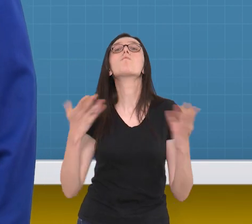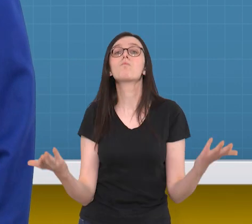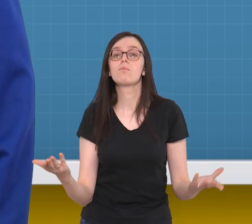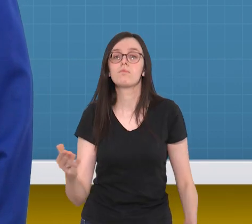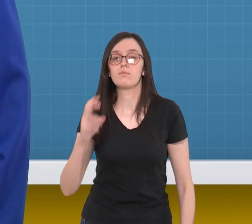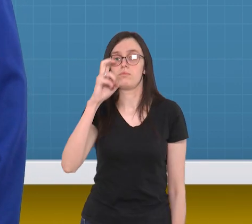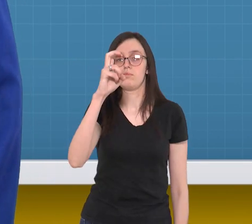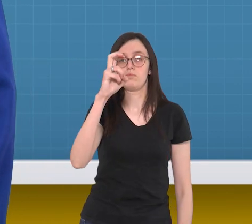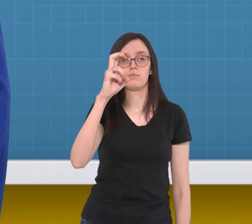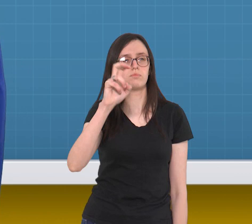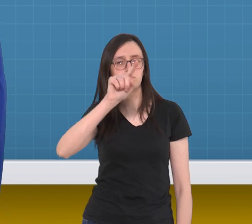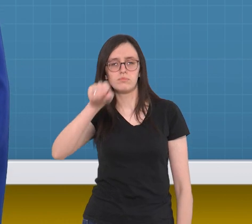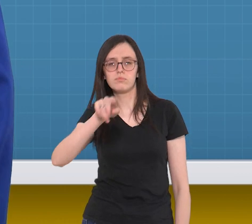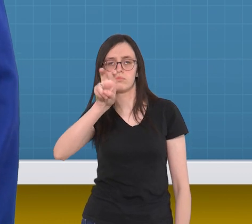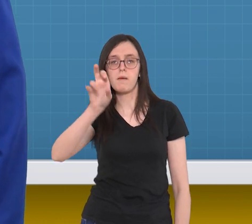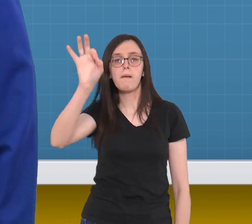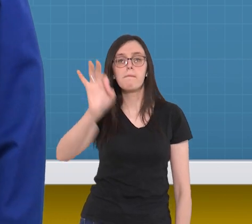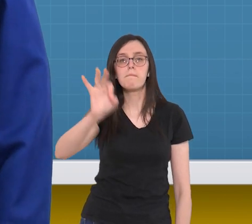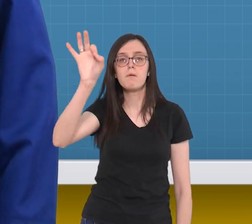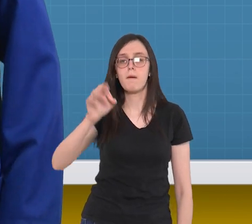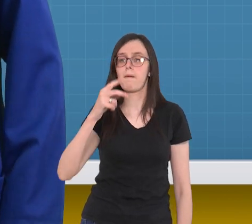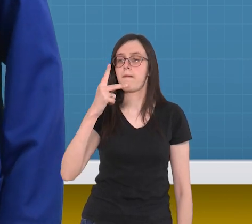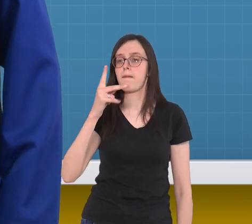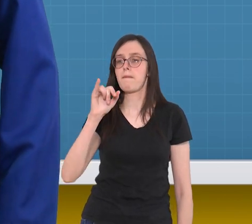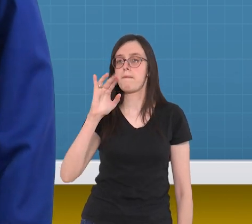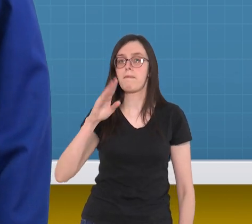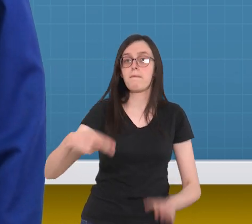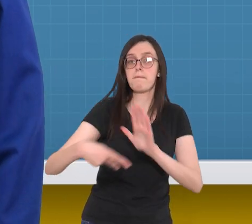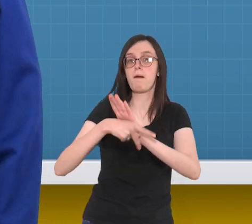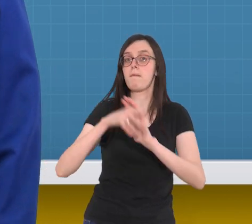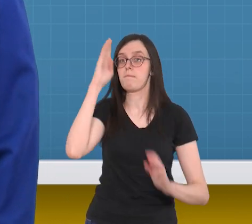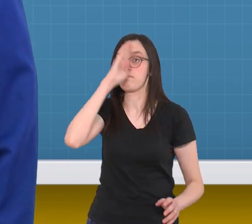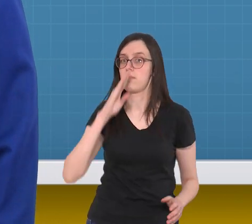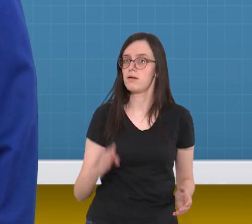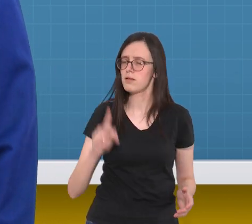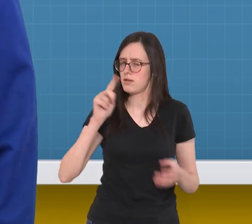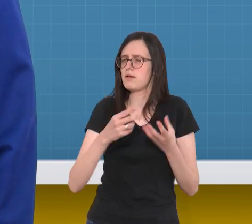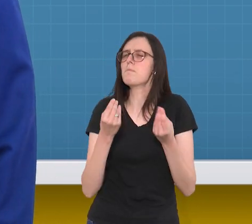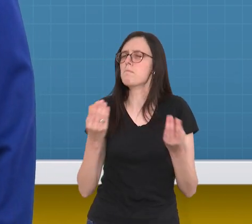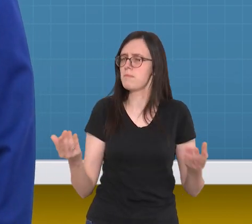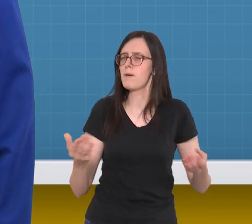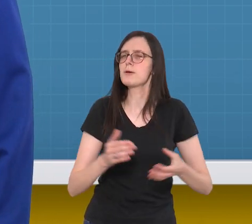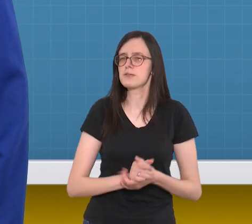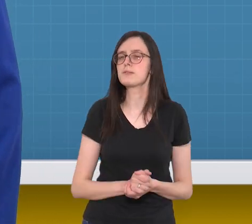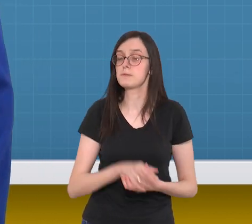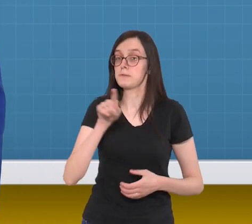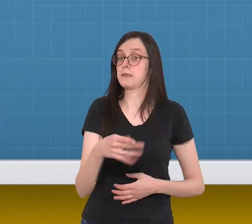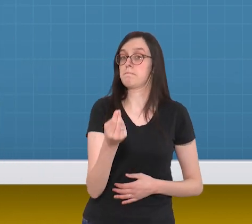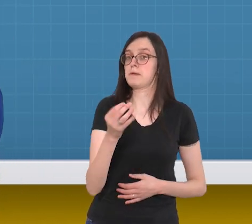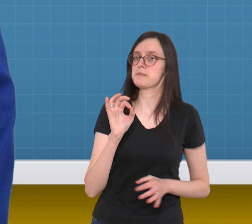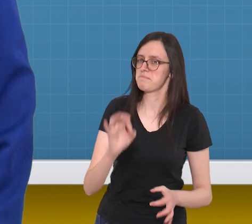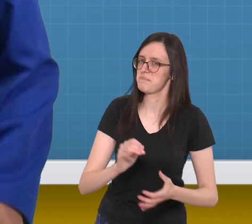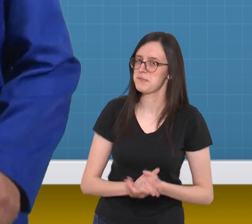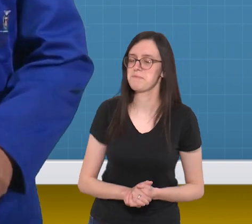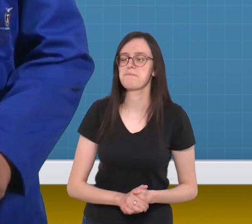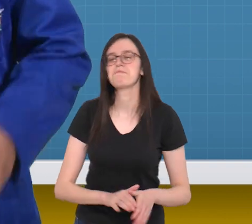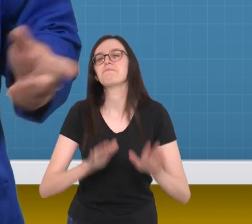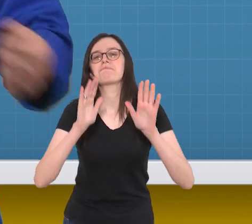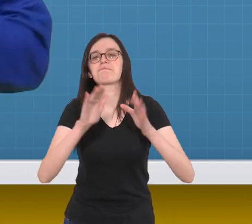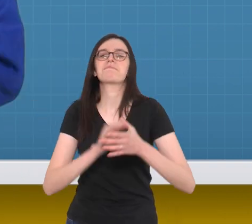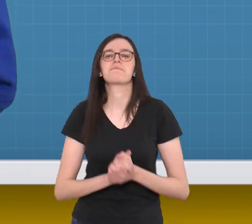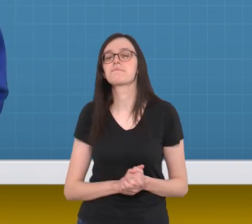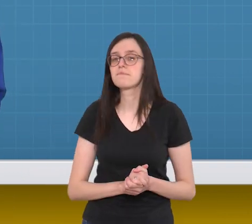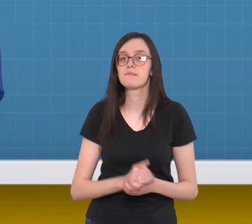representa 5,5% do PIB total do nosso Brasil. Bastante, né? É bastante mesmo. Muito